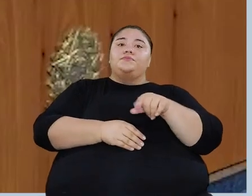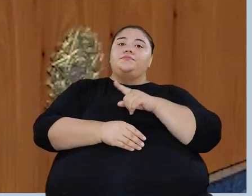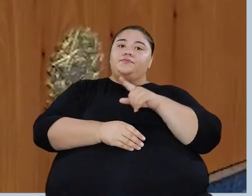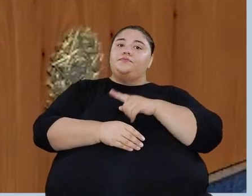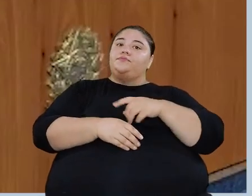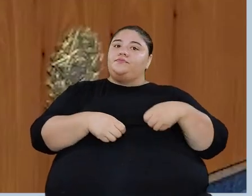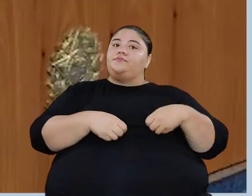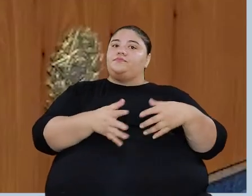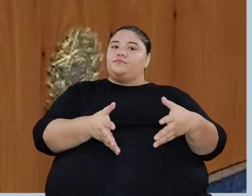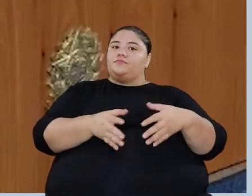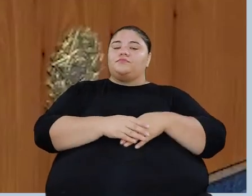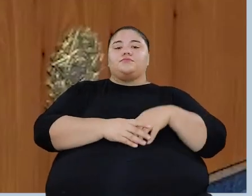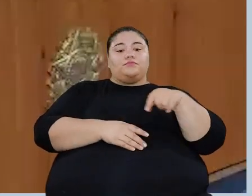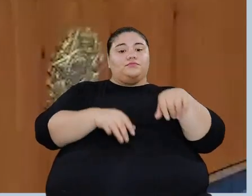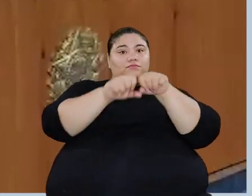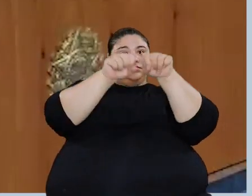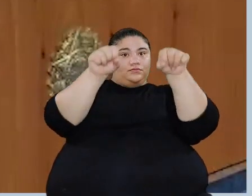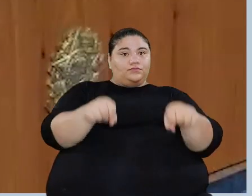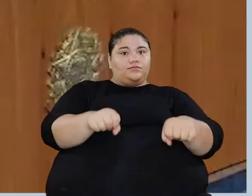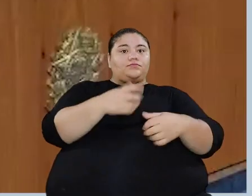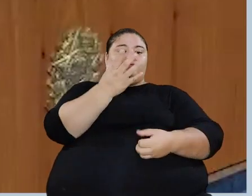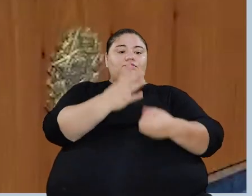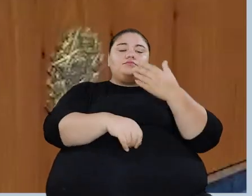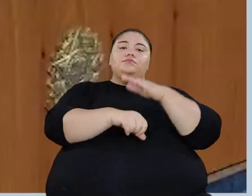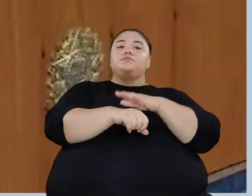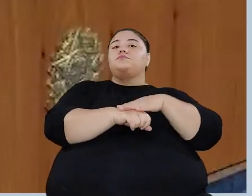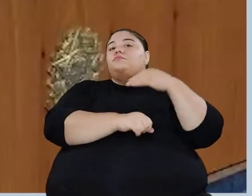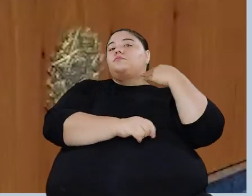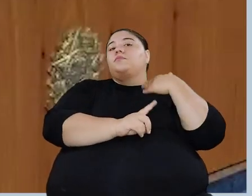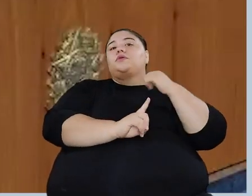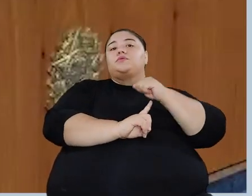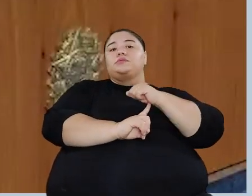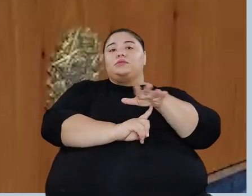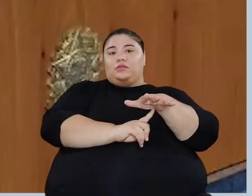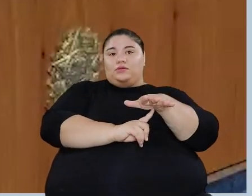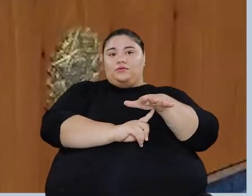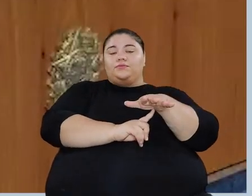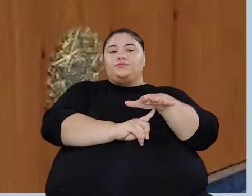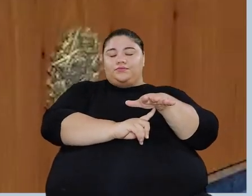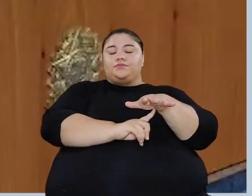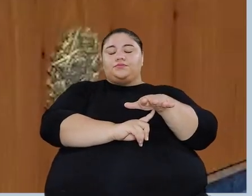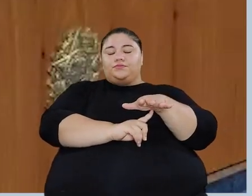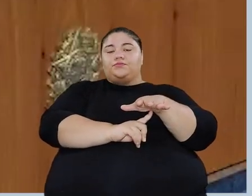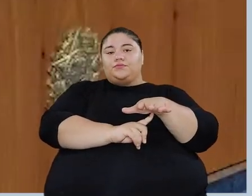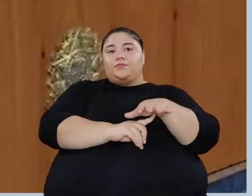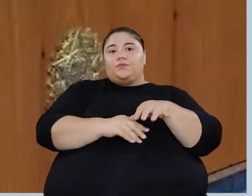custo. Esse sistema está sendo produzido pelo Banco Central.